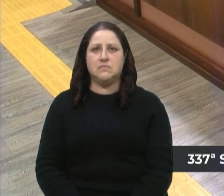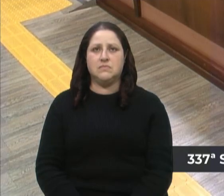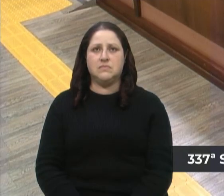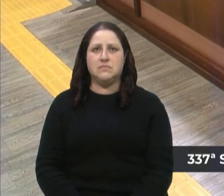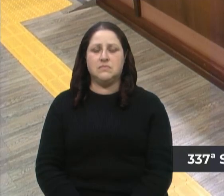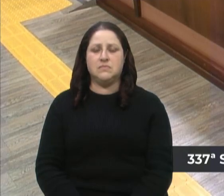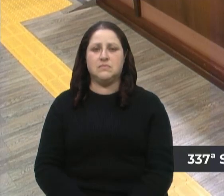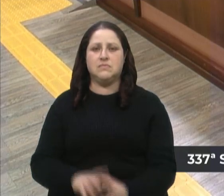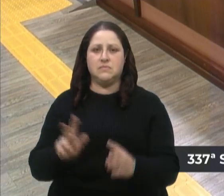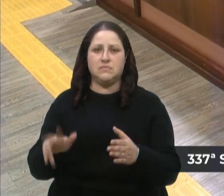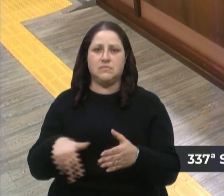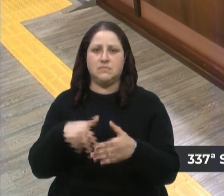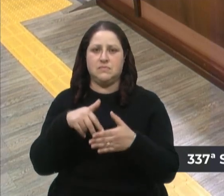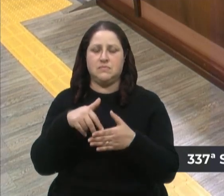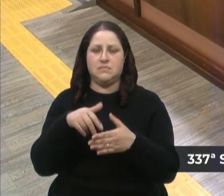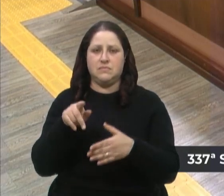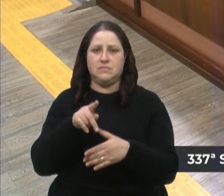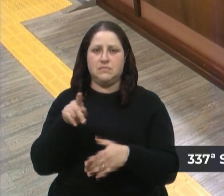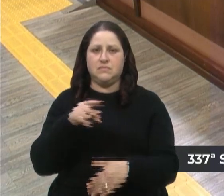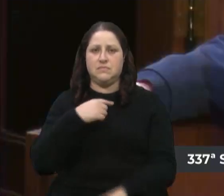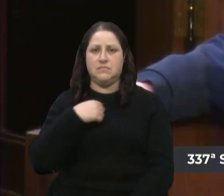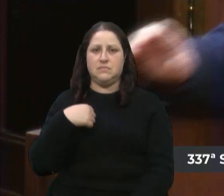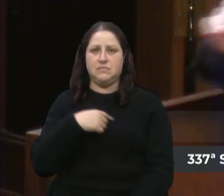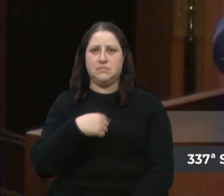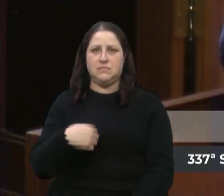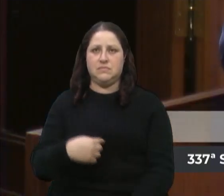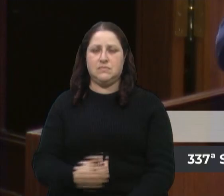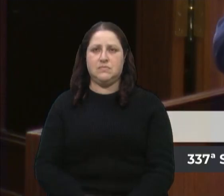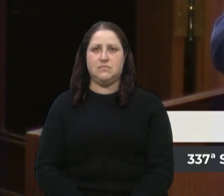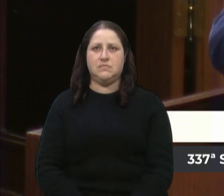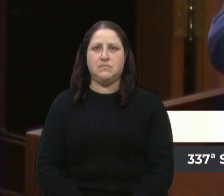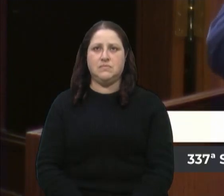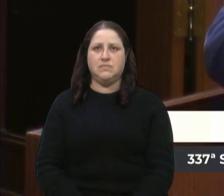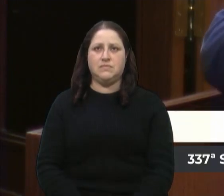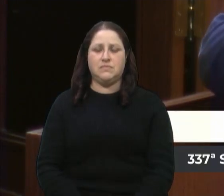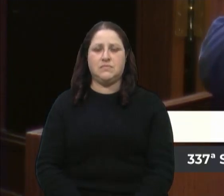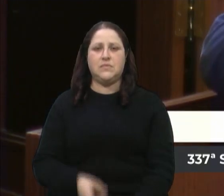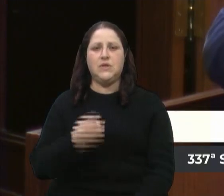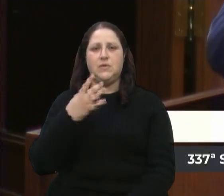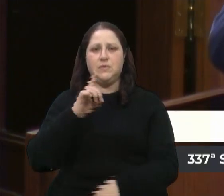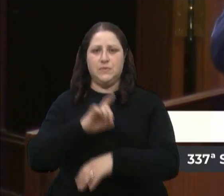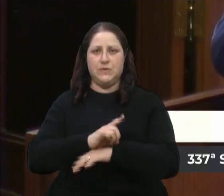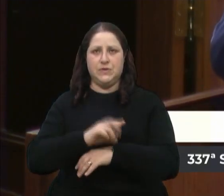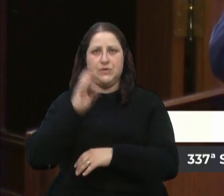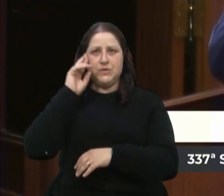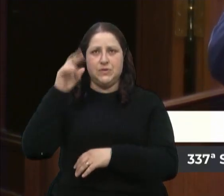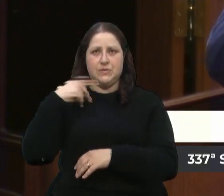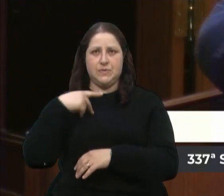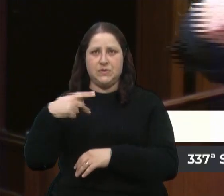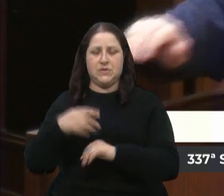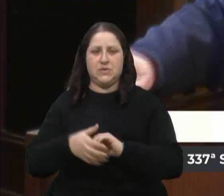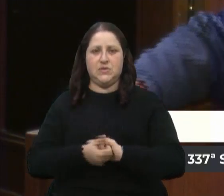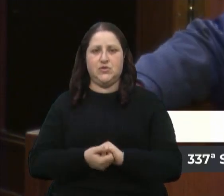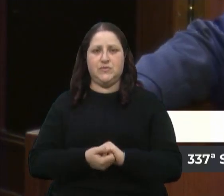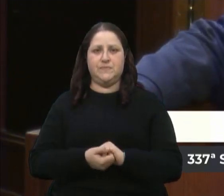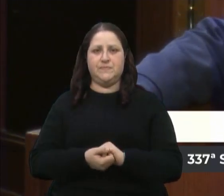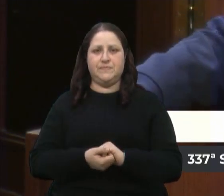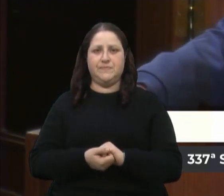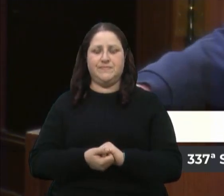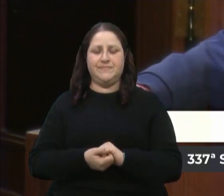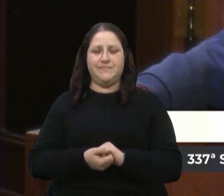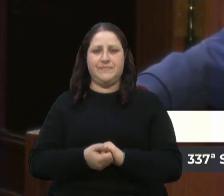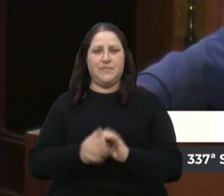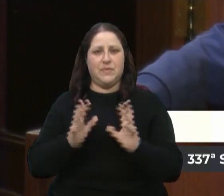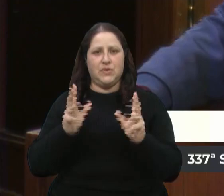Na tribuna, professor Zanquim. Bom dia, senhor presidente. Alô? Bom dia, senhor presidente. Bom